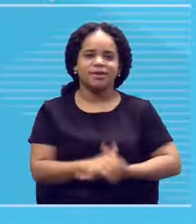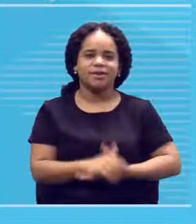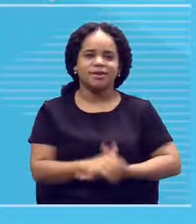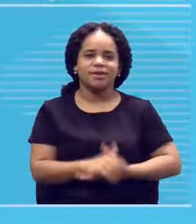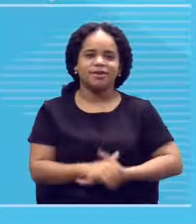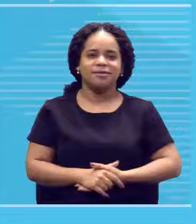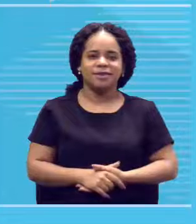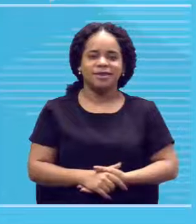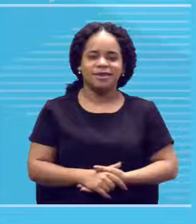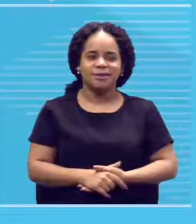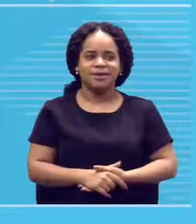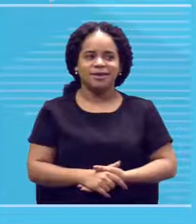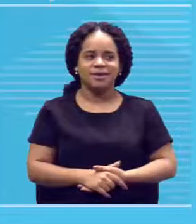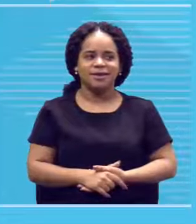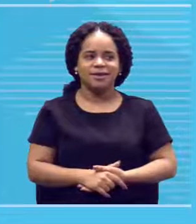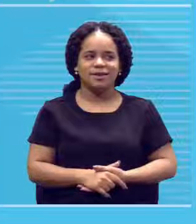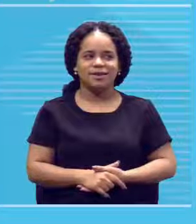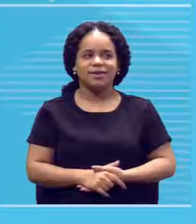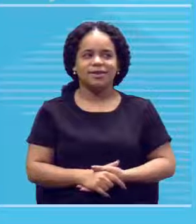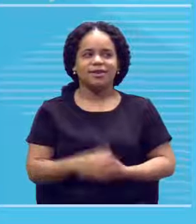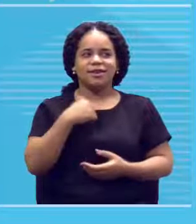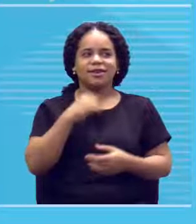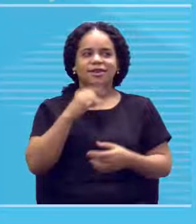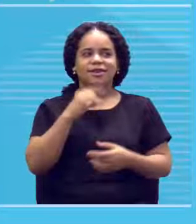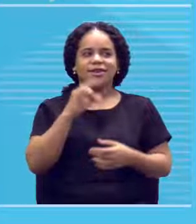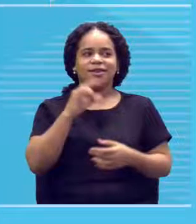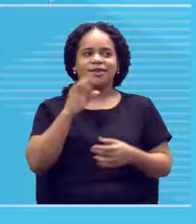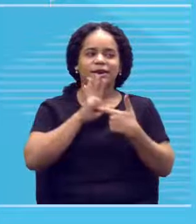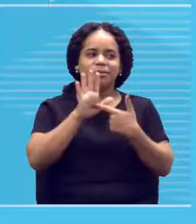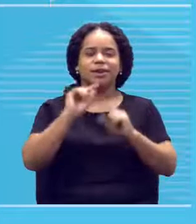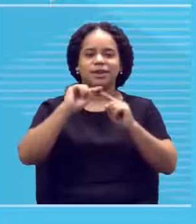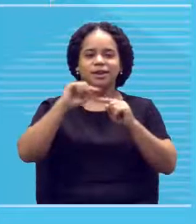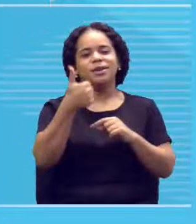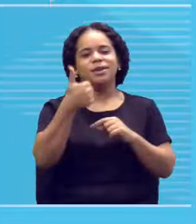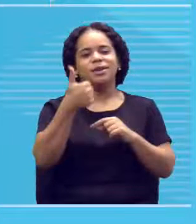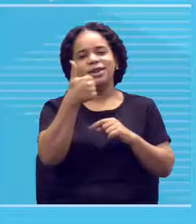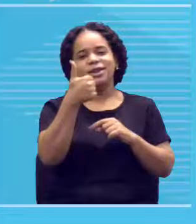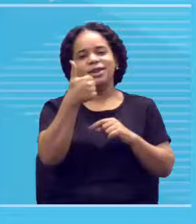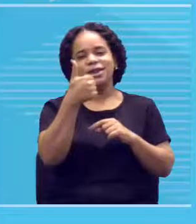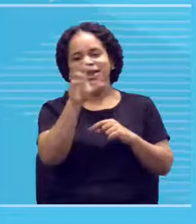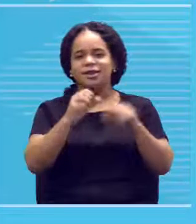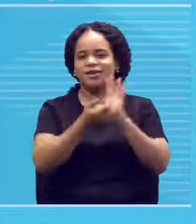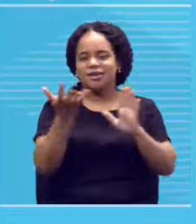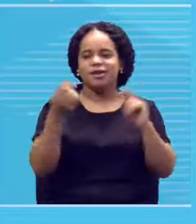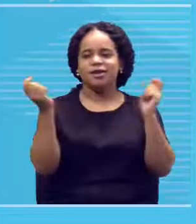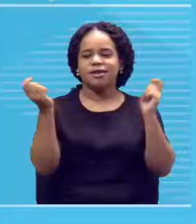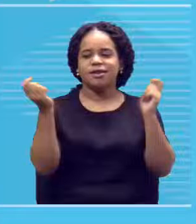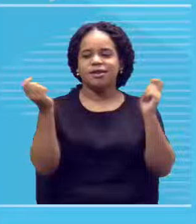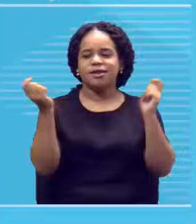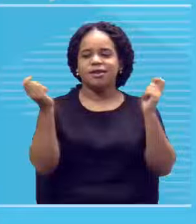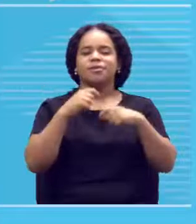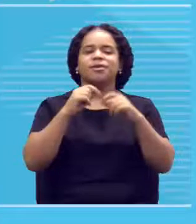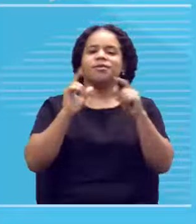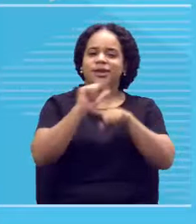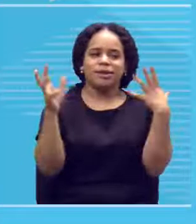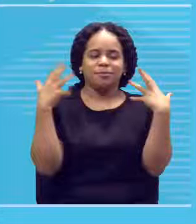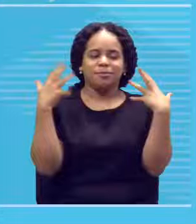E aí e eu só apresento depois da 15ª saída né assim Andressa